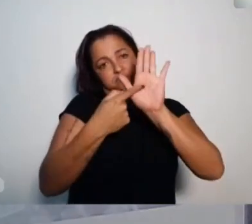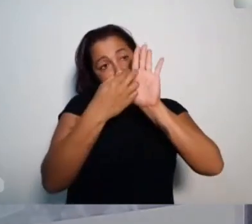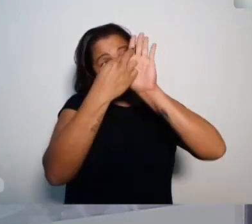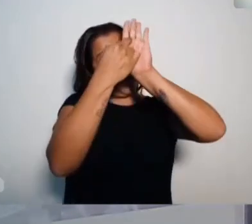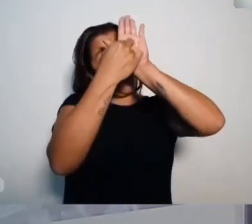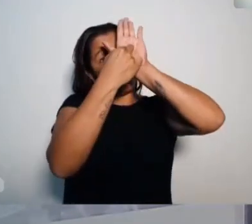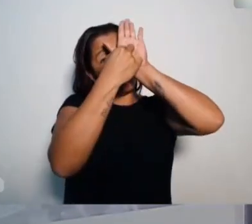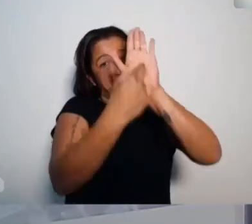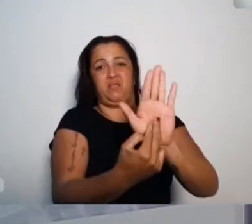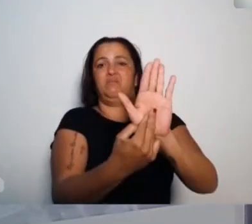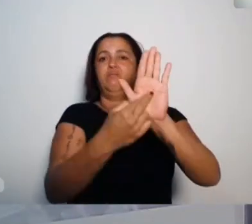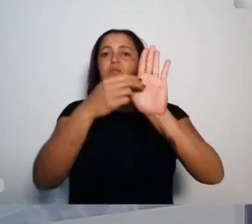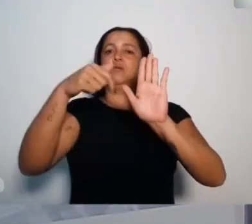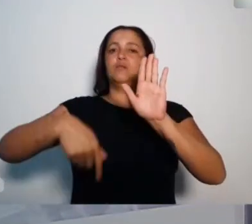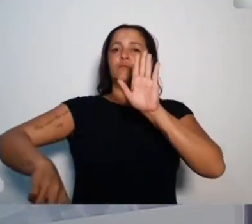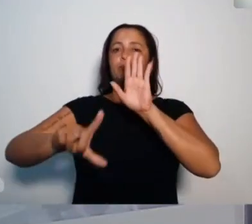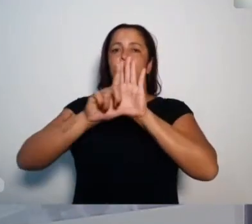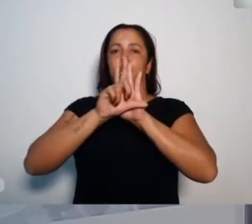Quero agradecer